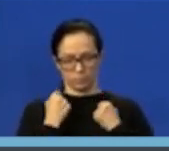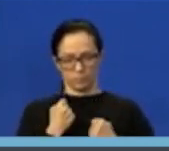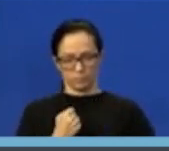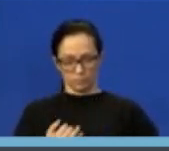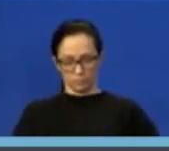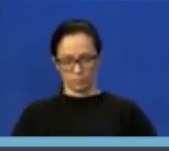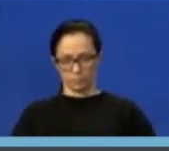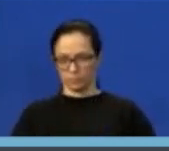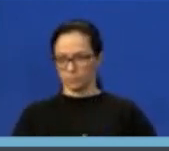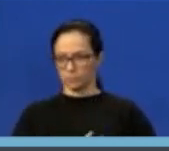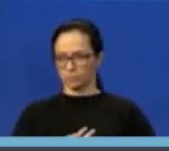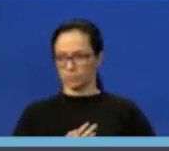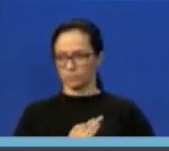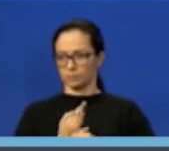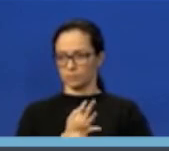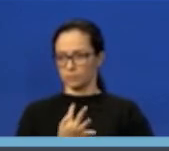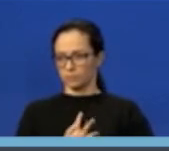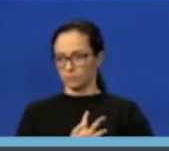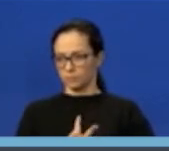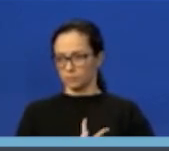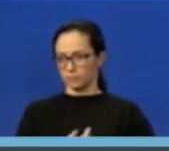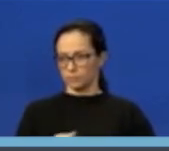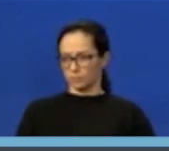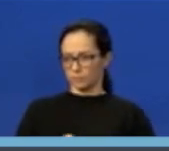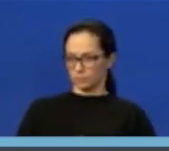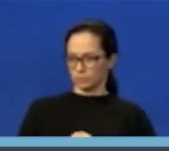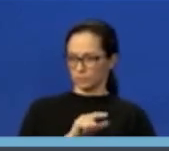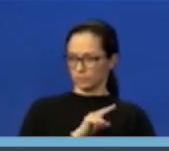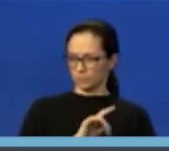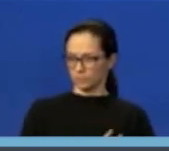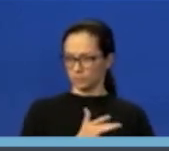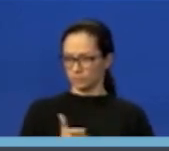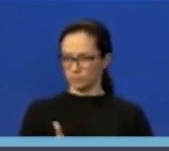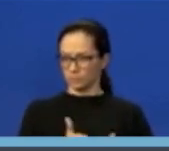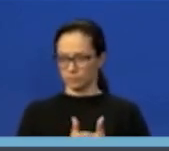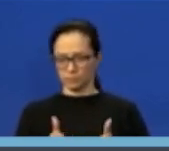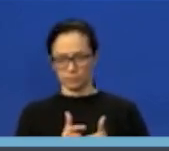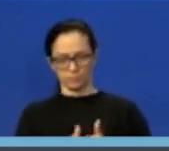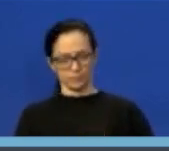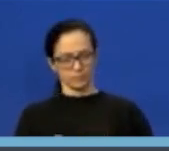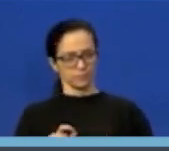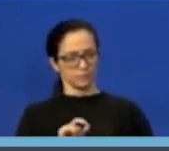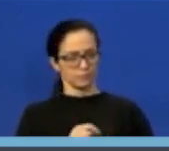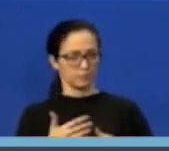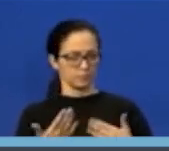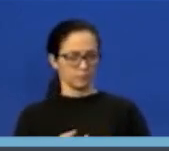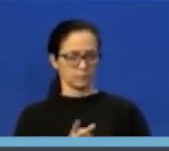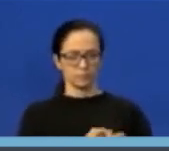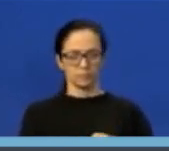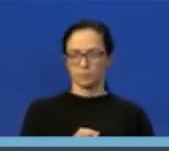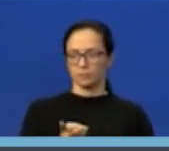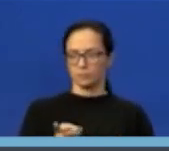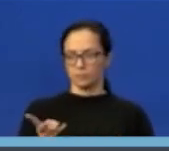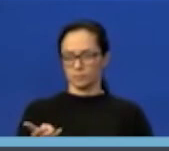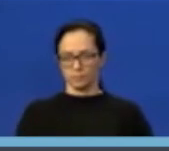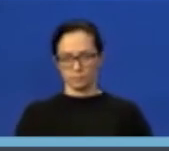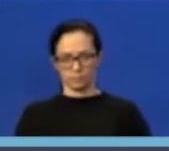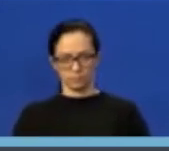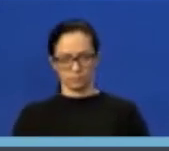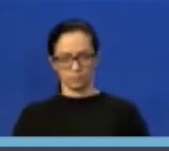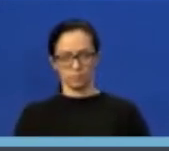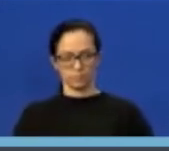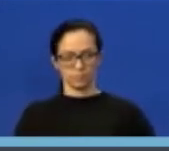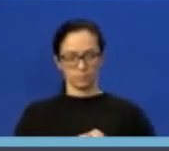constante sobre, né, o abdômen e o baixo ventre, fazendo com que ocorra infecções urinárias recorrentes. Então, por isso que muitas